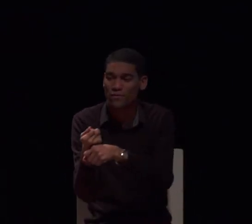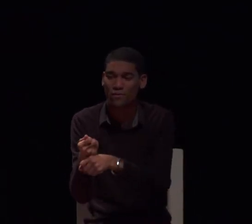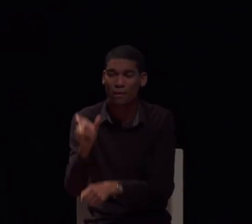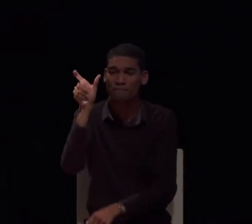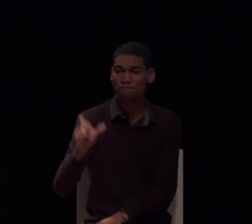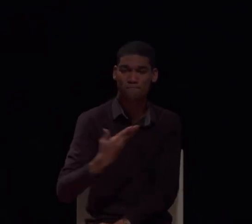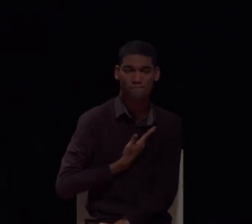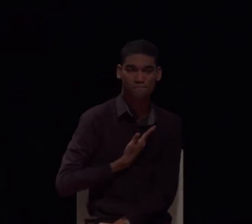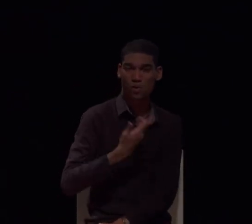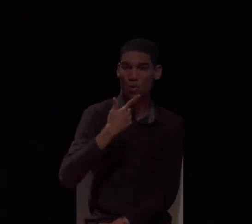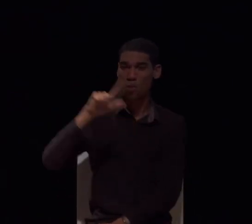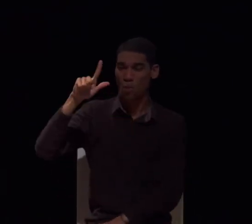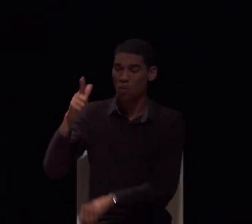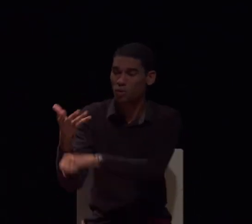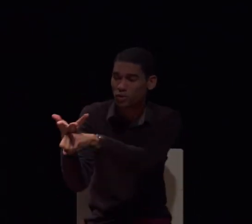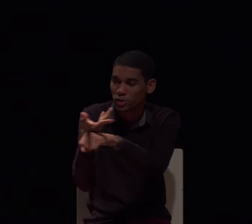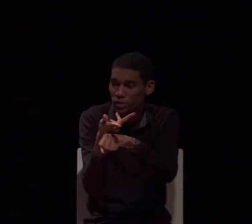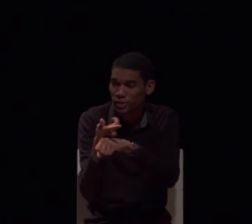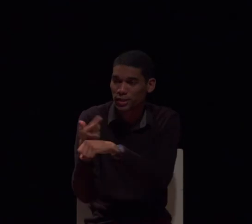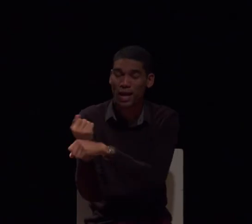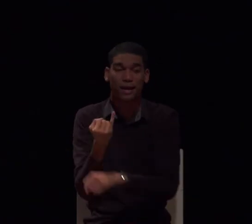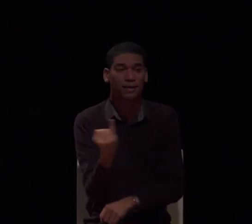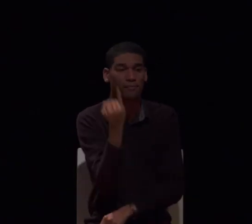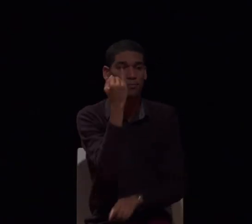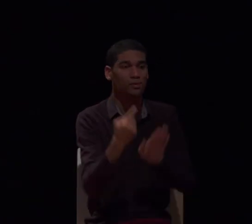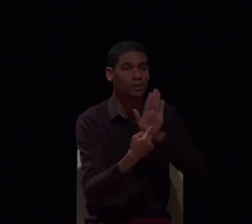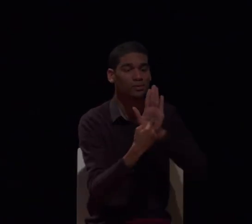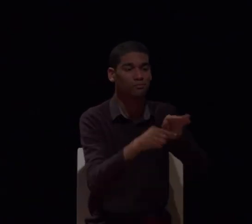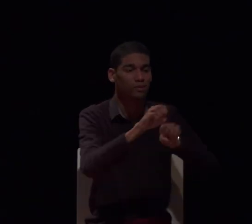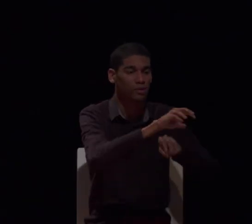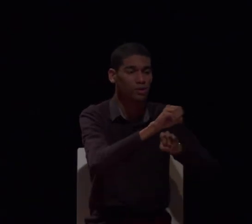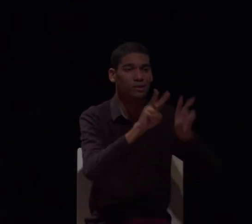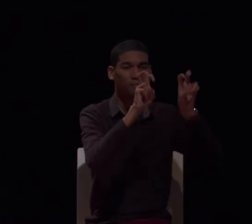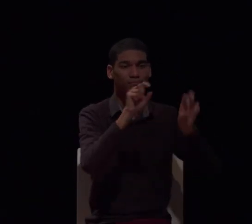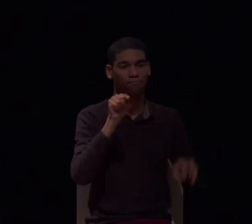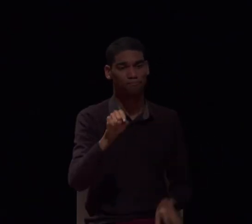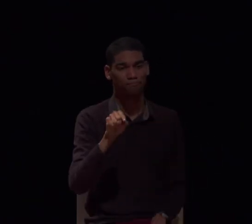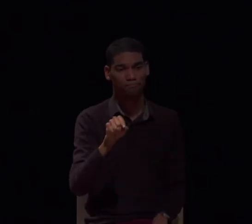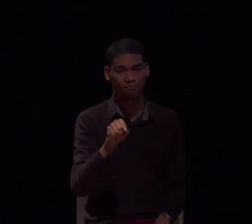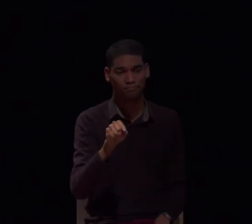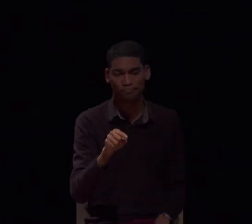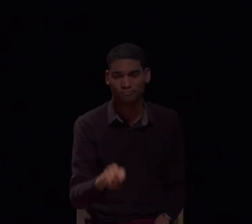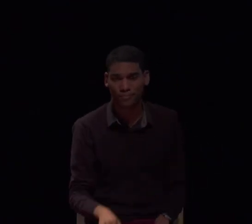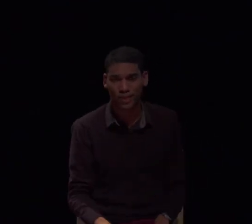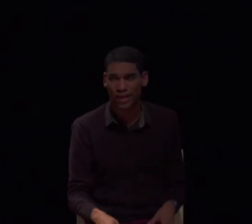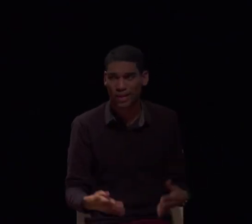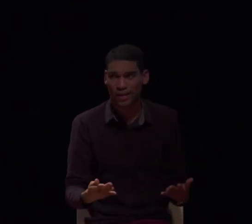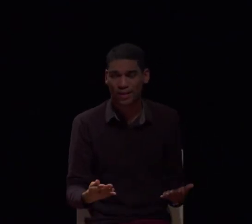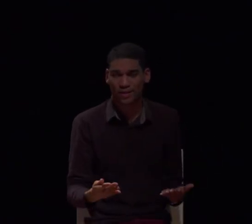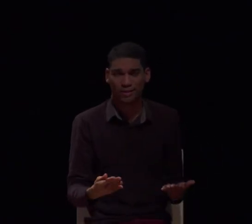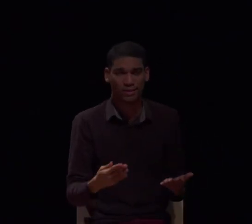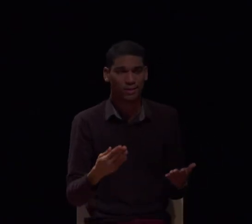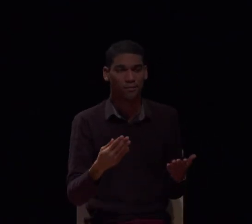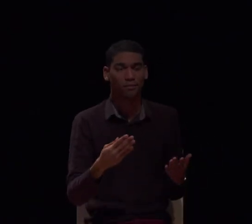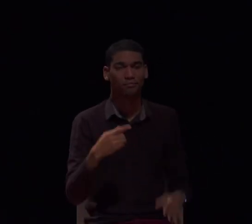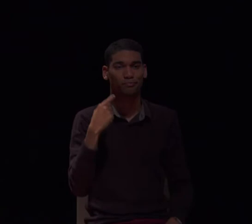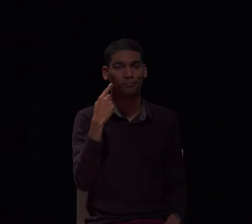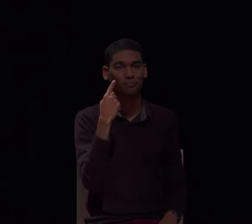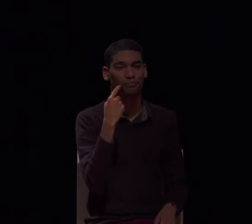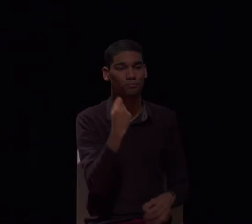é tratar desses temas e sobretudo não tratar isso como uma coisa pontual